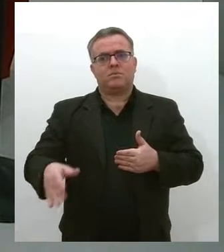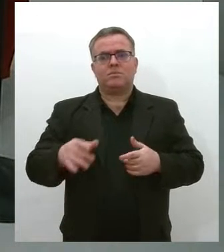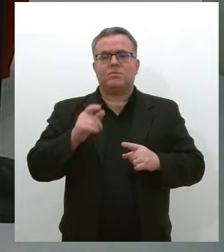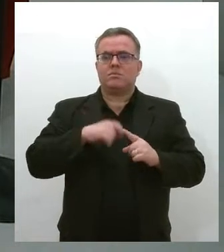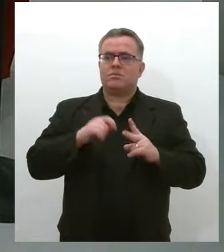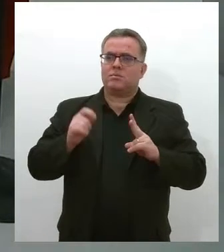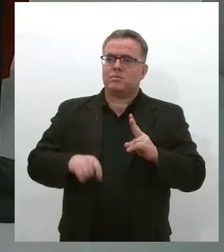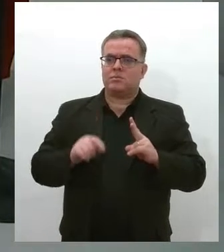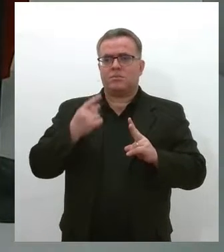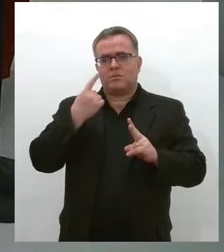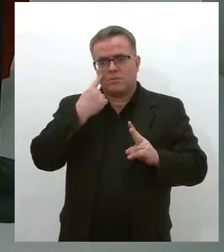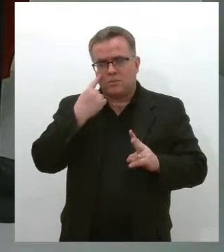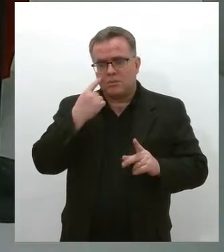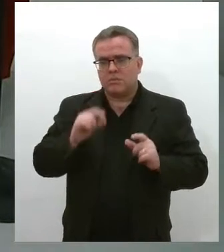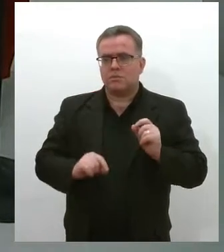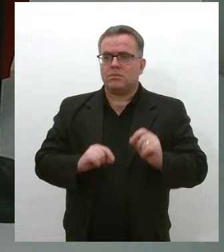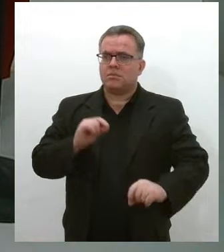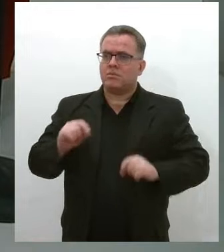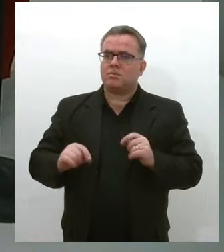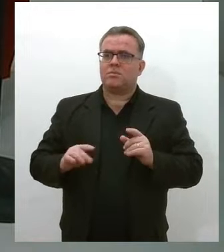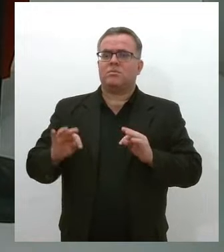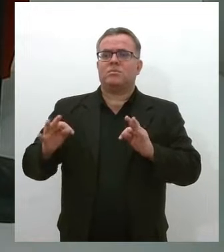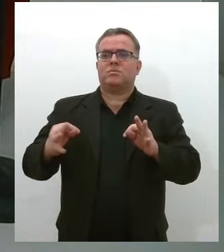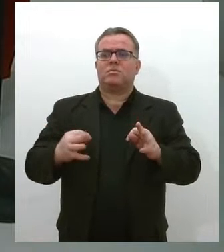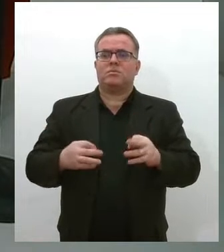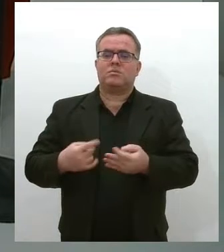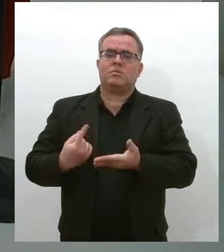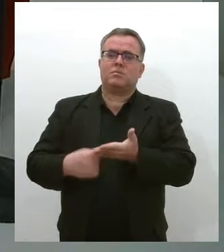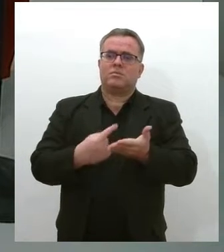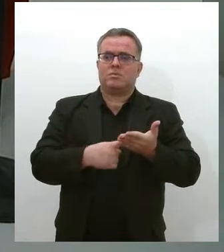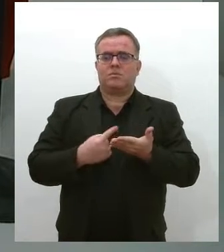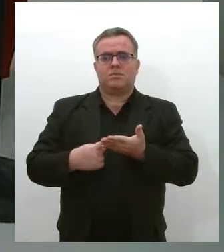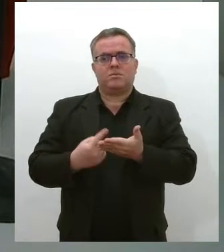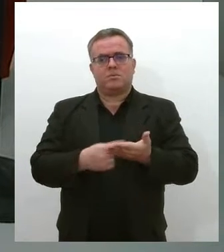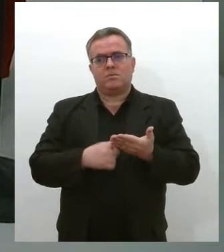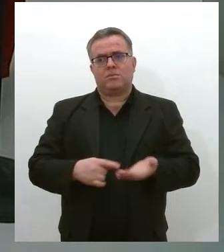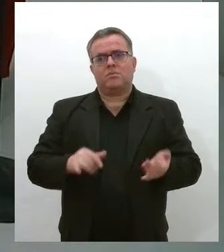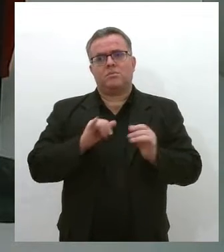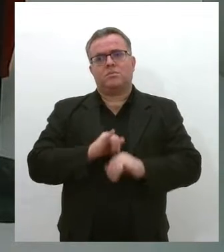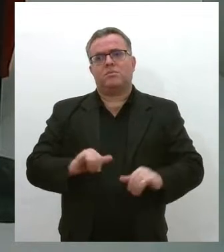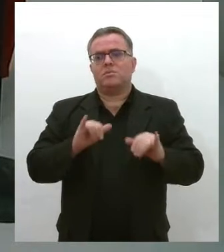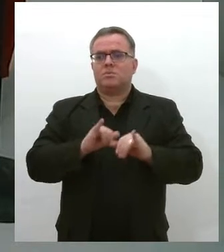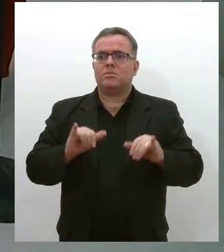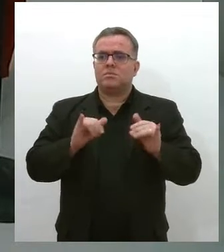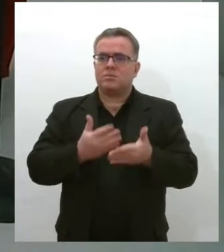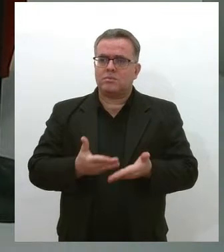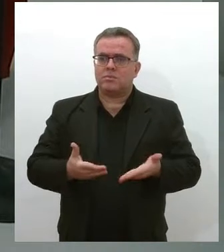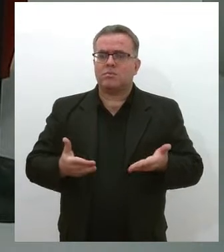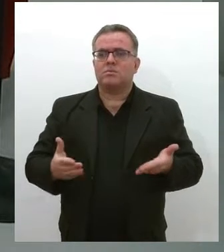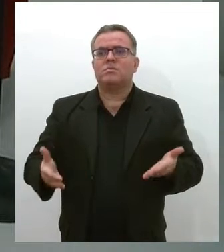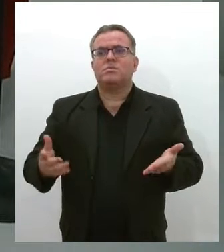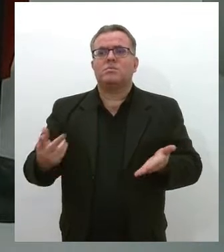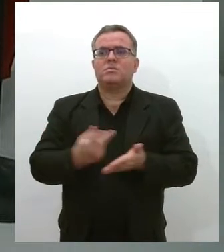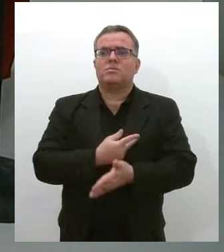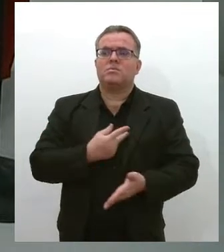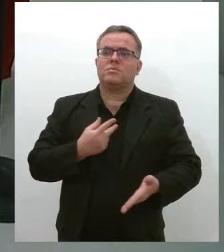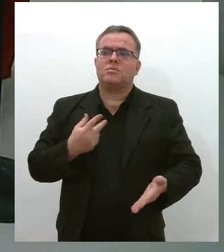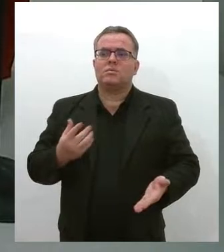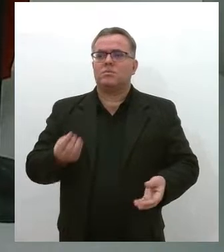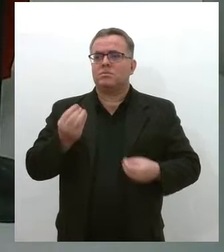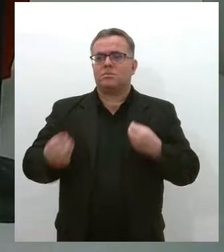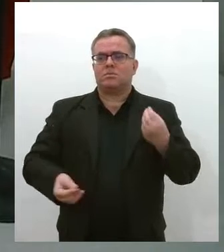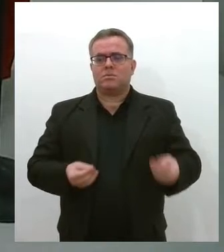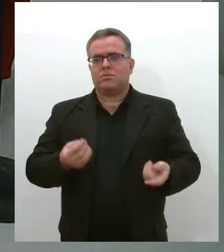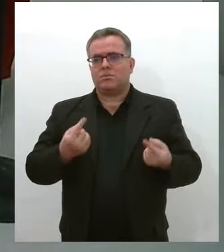que entidades do setor público e privado prestem informações sobre o impacto financeiro da lei, sobre o risco de